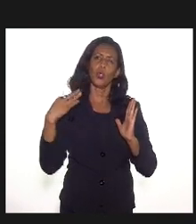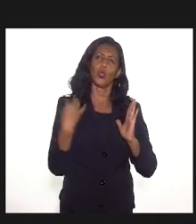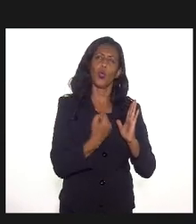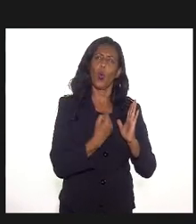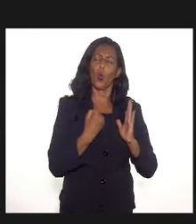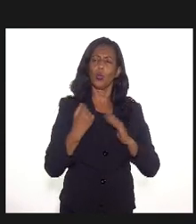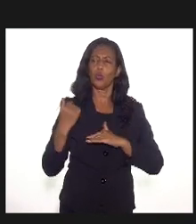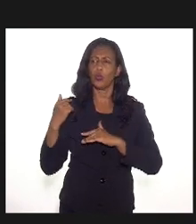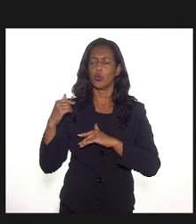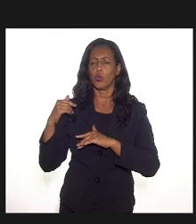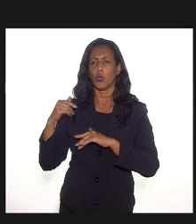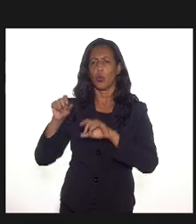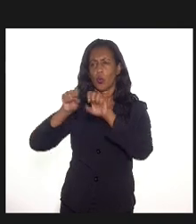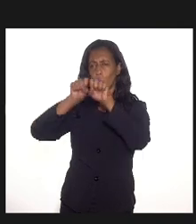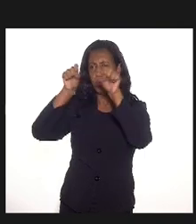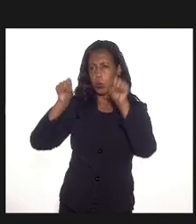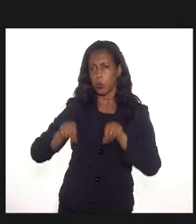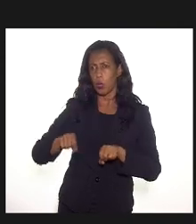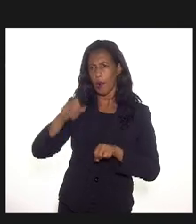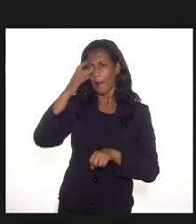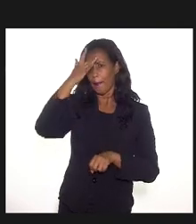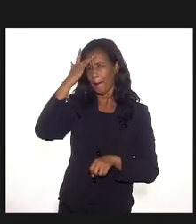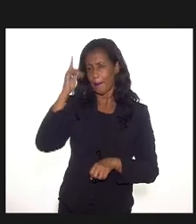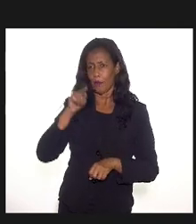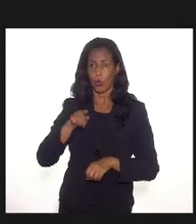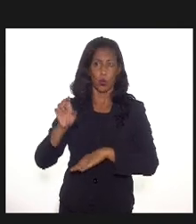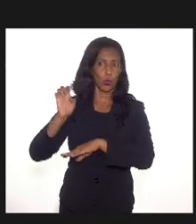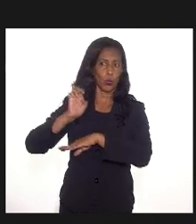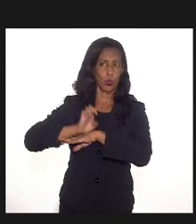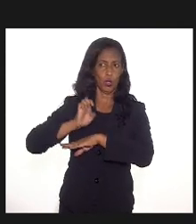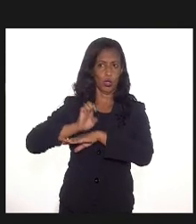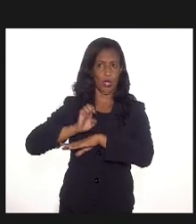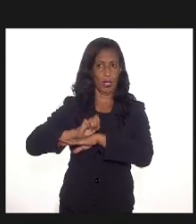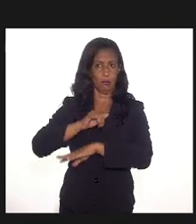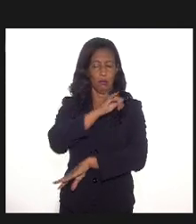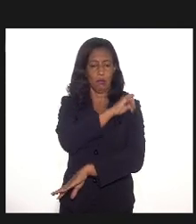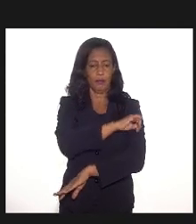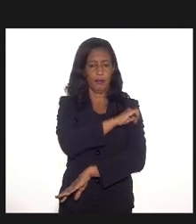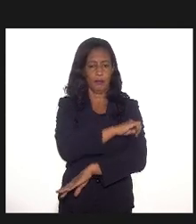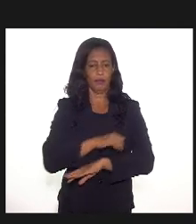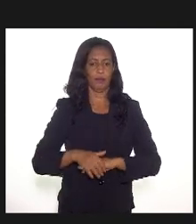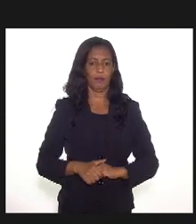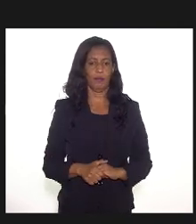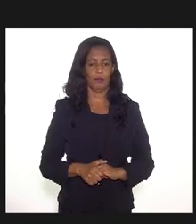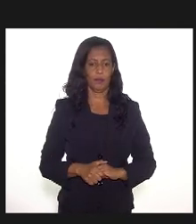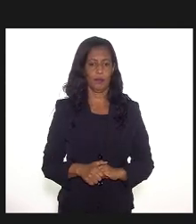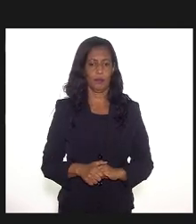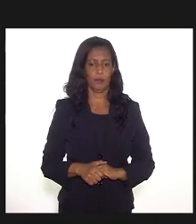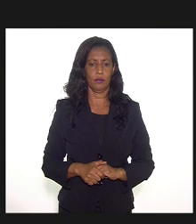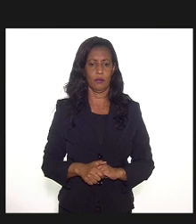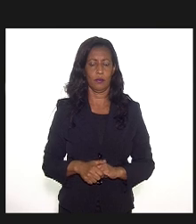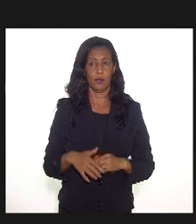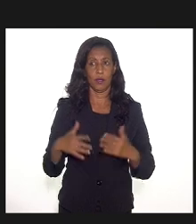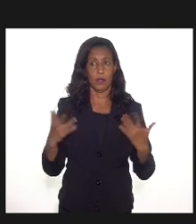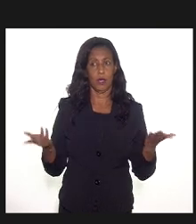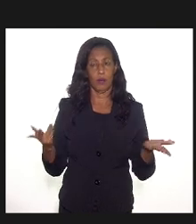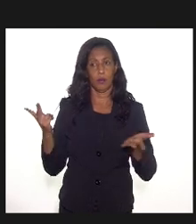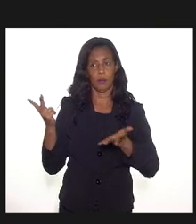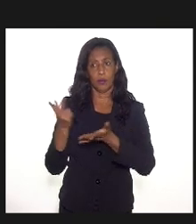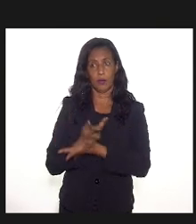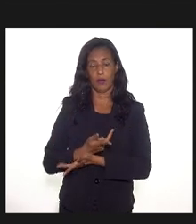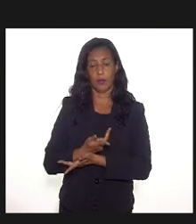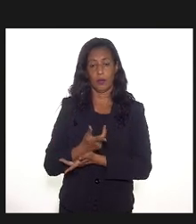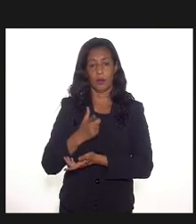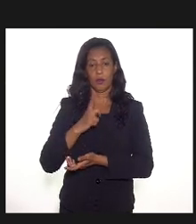funcionários públicos do Estado do Rio de Janeiro que, porventura, tenham